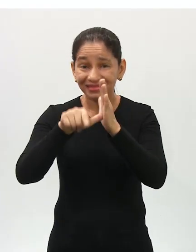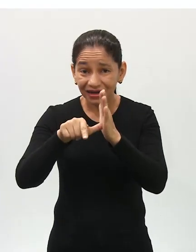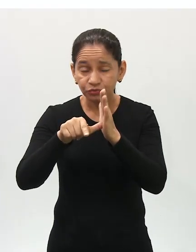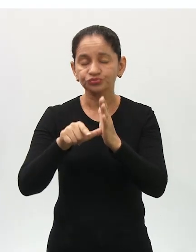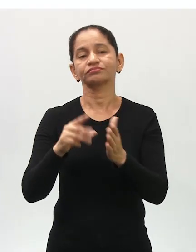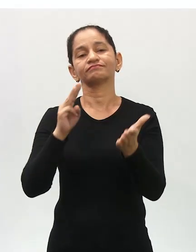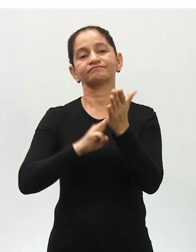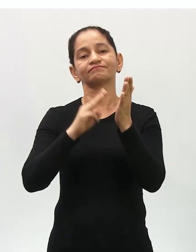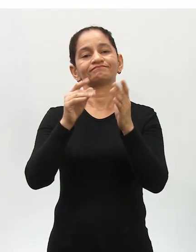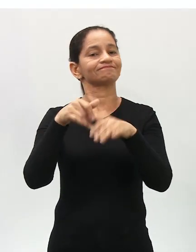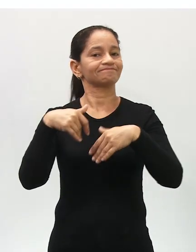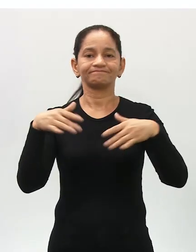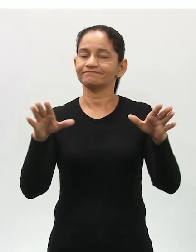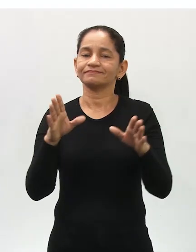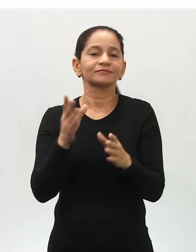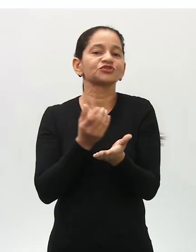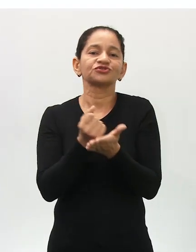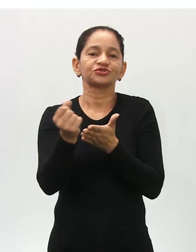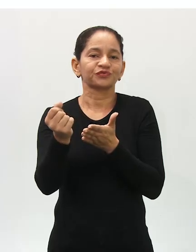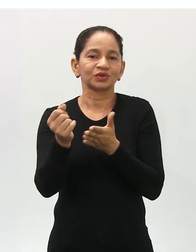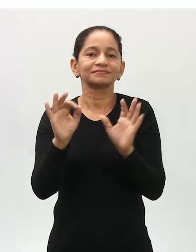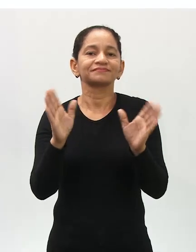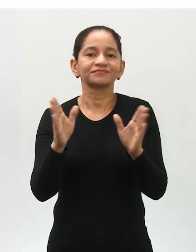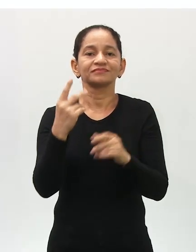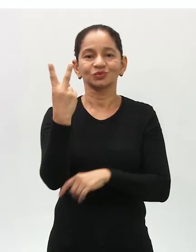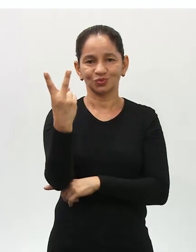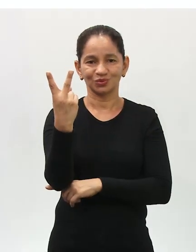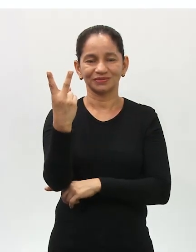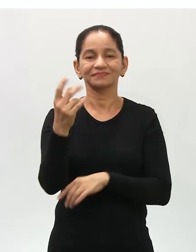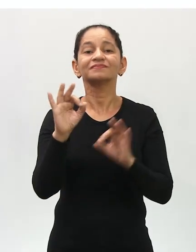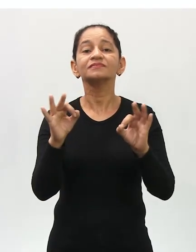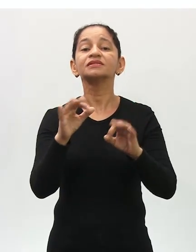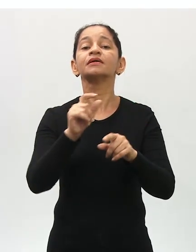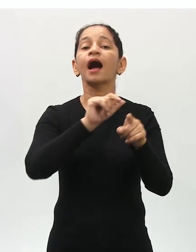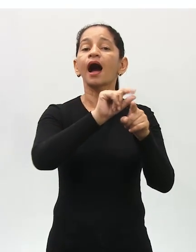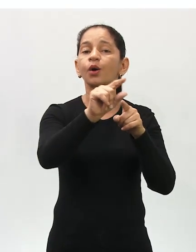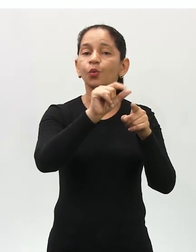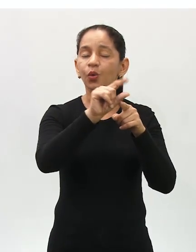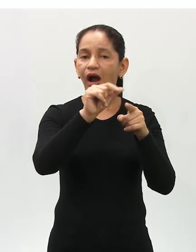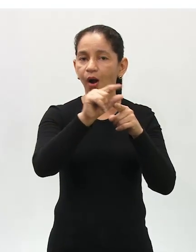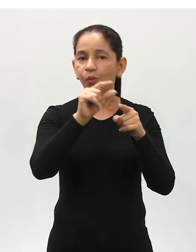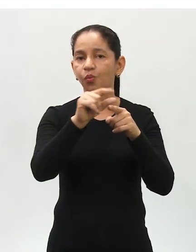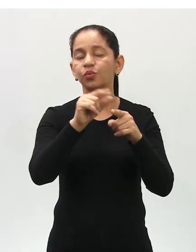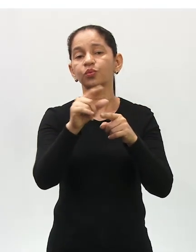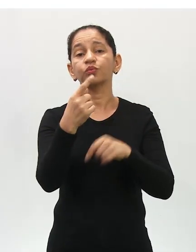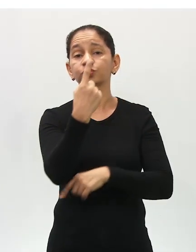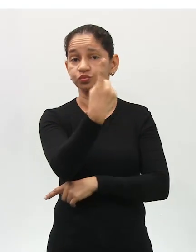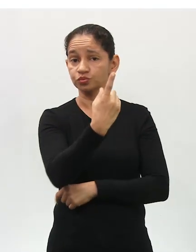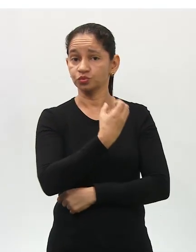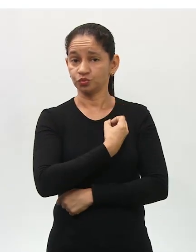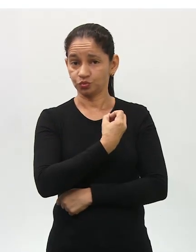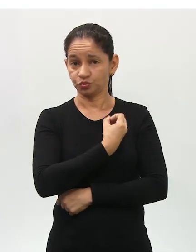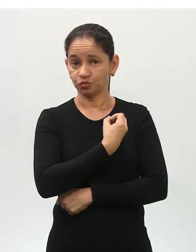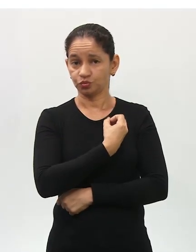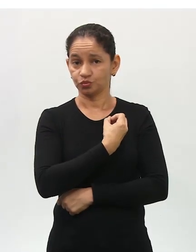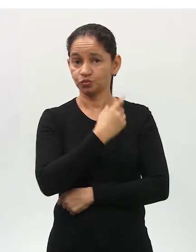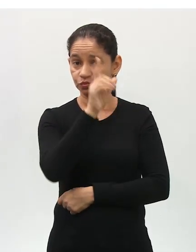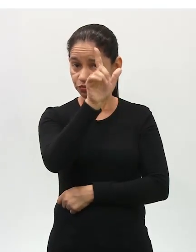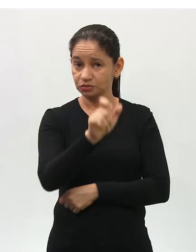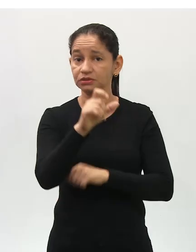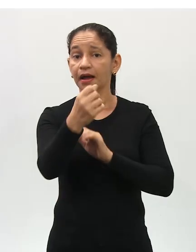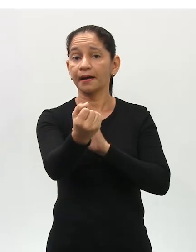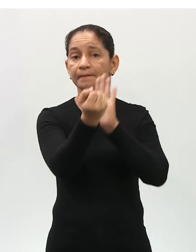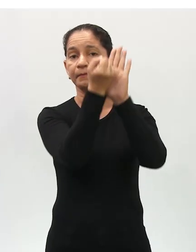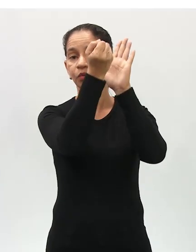né, categoria de quanto à natureza da despesa. Ela é uma receita corrente, aquela questão do aluguel. Aí vai o número 1. Como